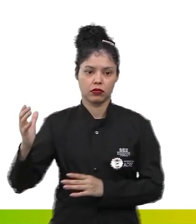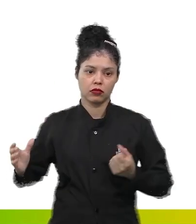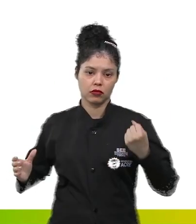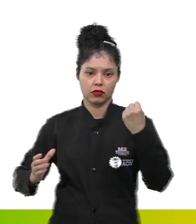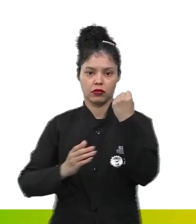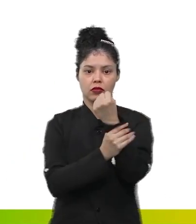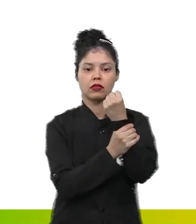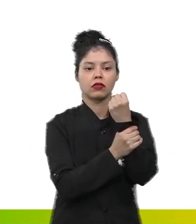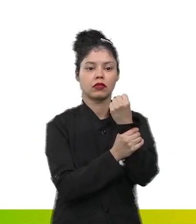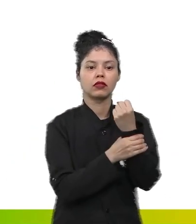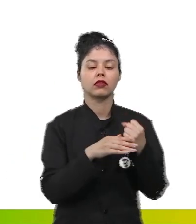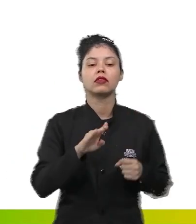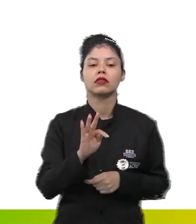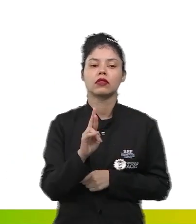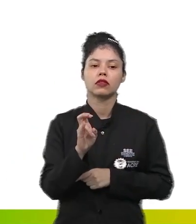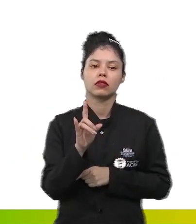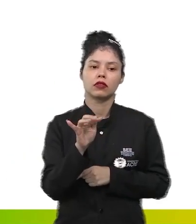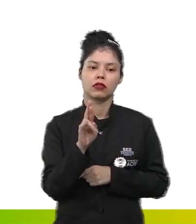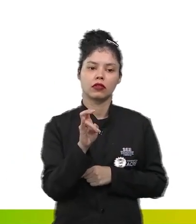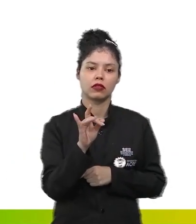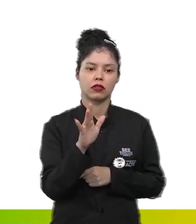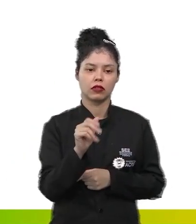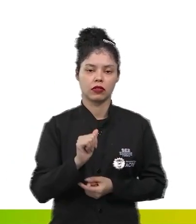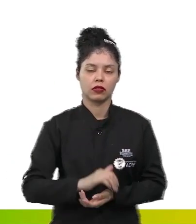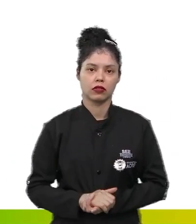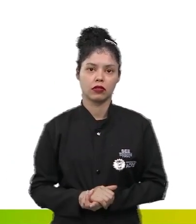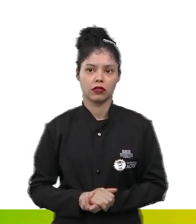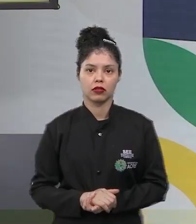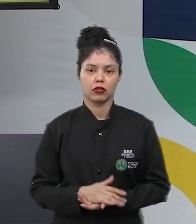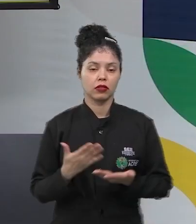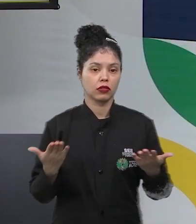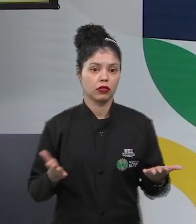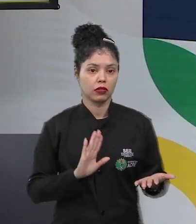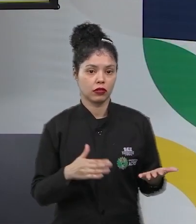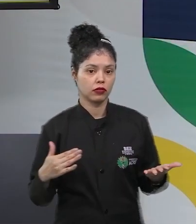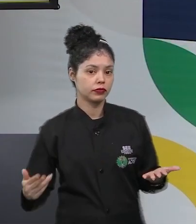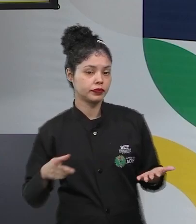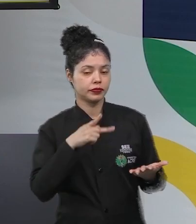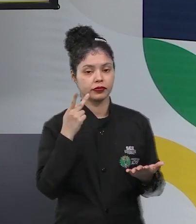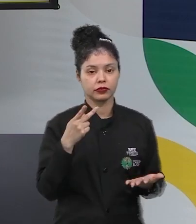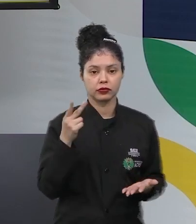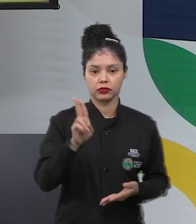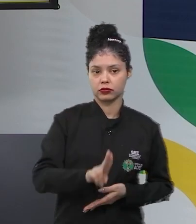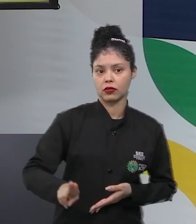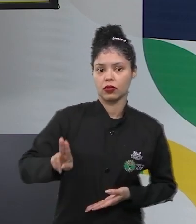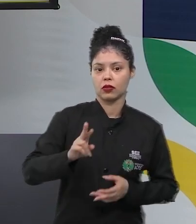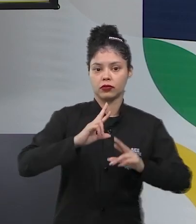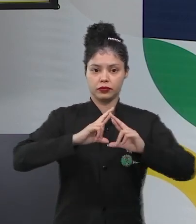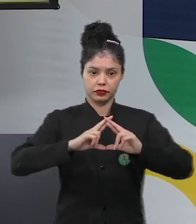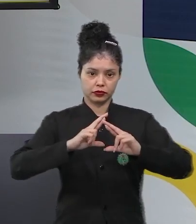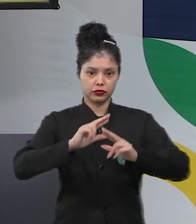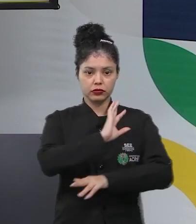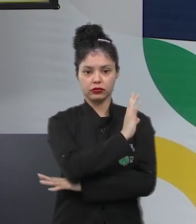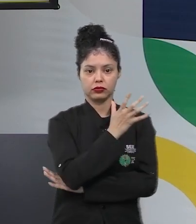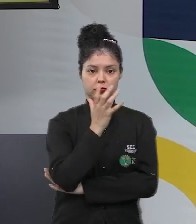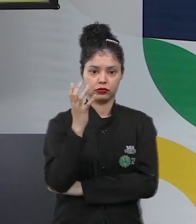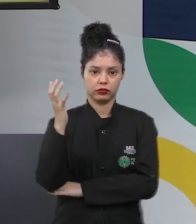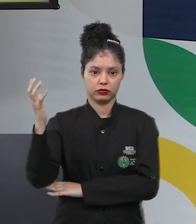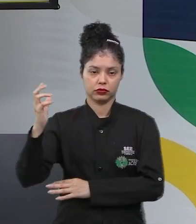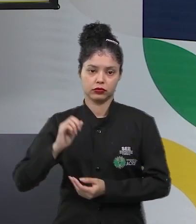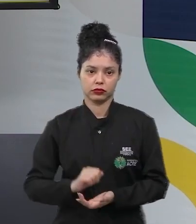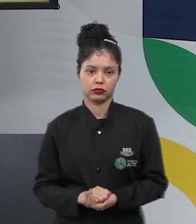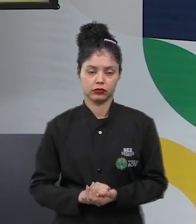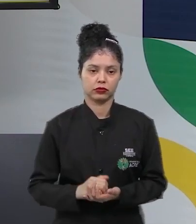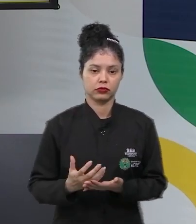da floresta e à produção da biodiversidade. Então, quando nós falamos de uso sustentável da floresta, é